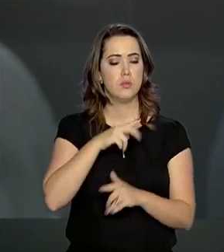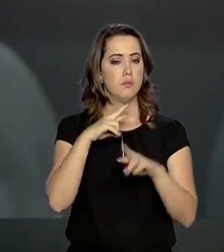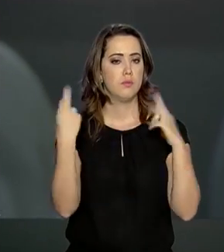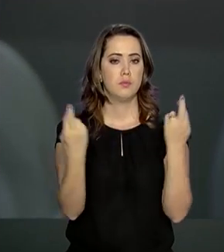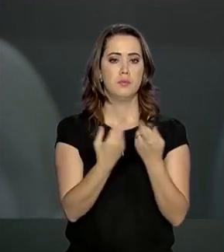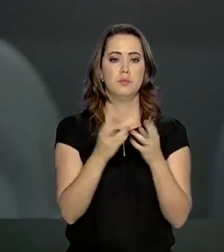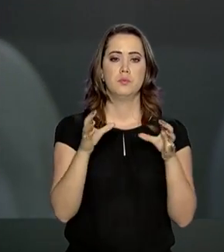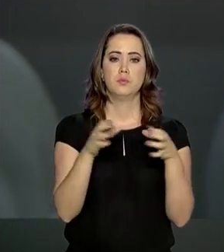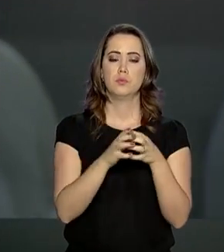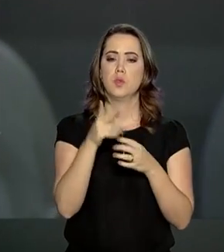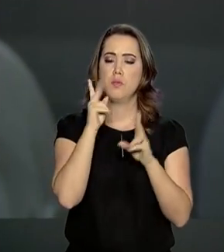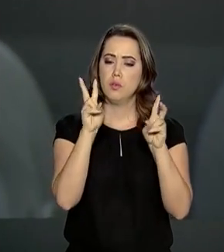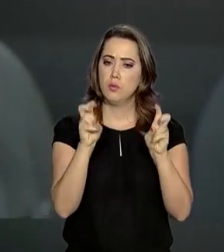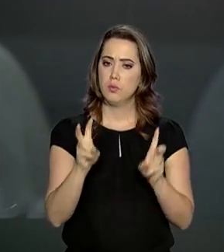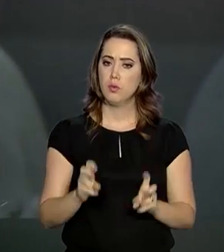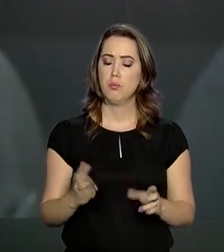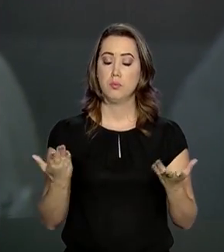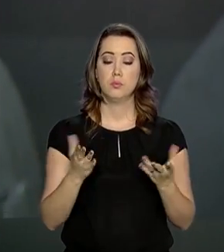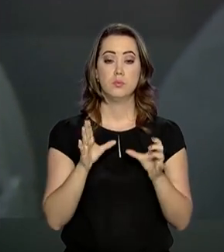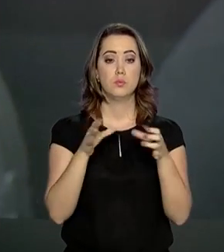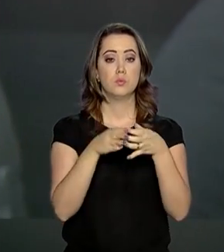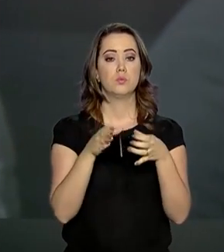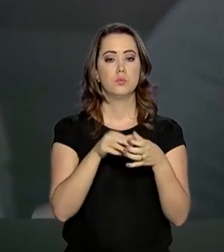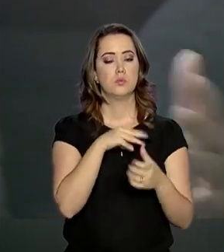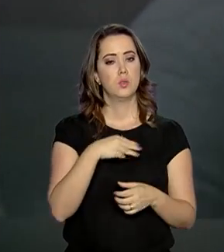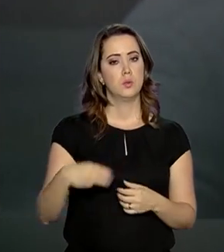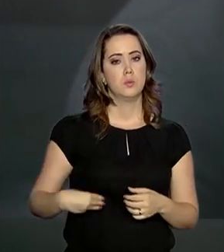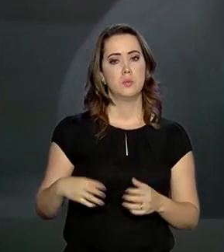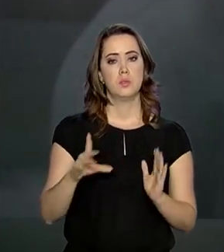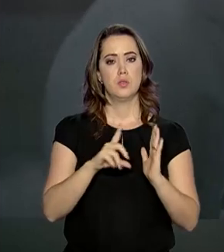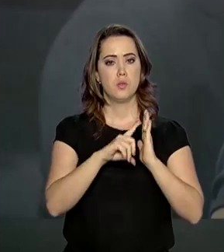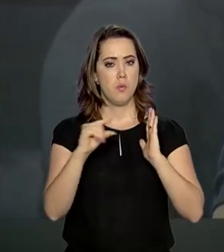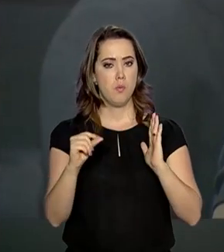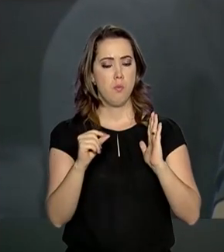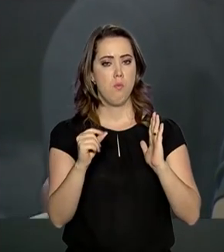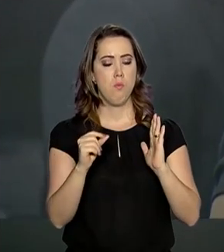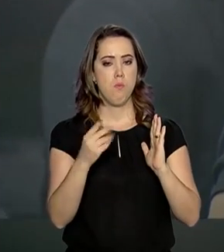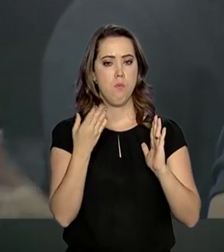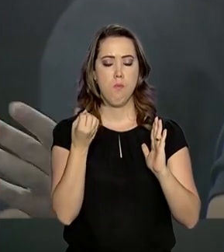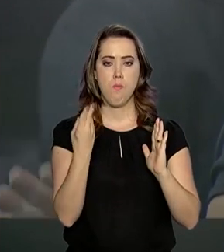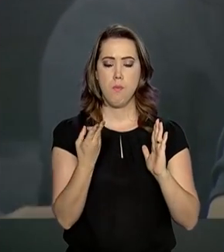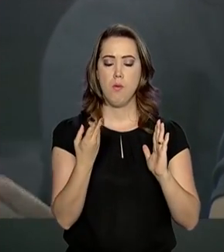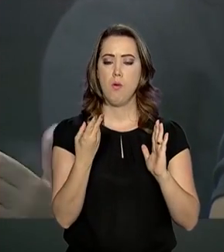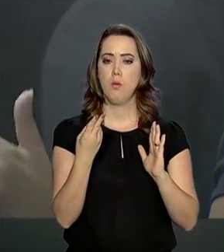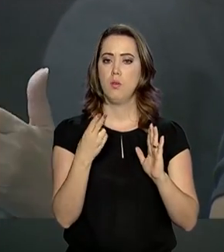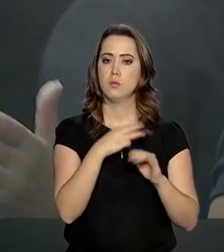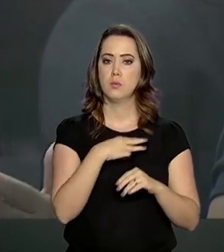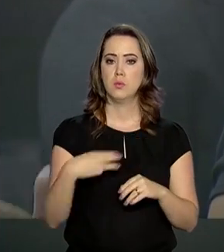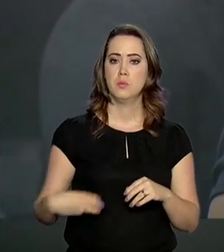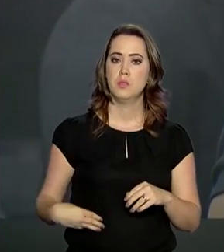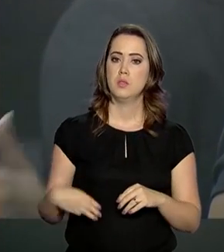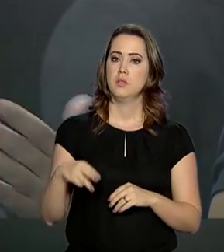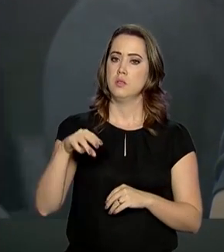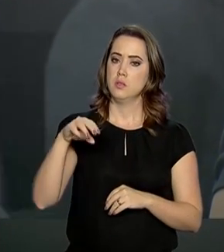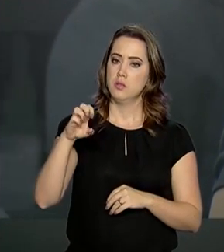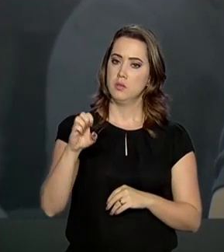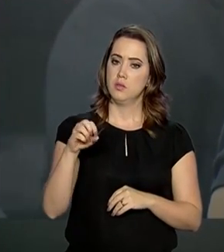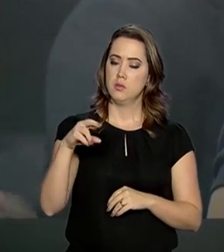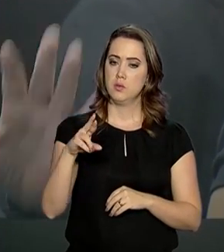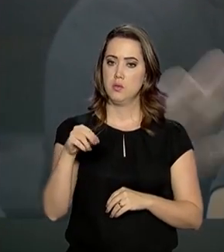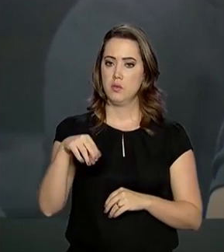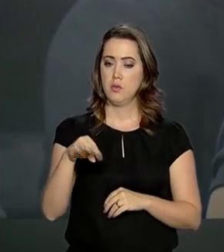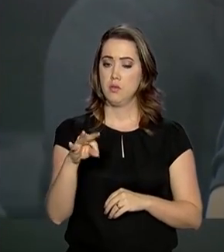reunião sobre esse tema com com os ministros do Palácio com o o ministro Ernesto Por que que demorou tanto o governo ter uma